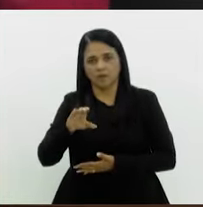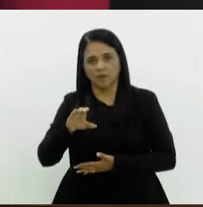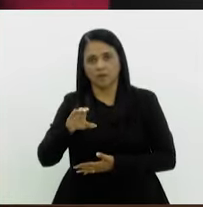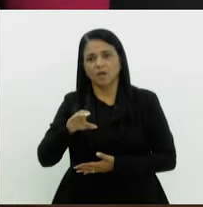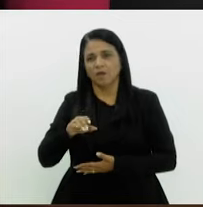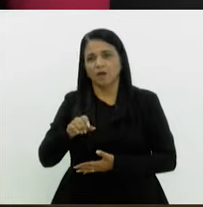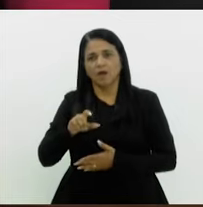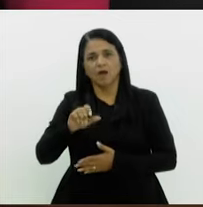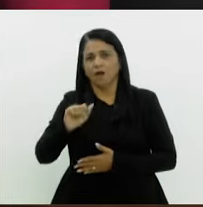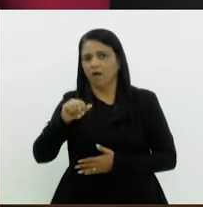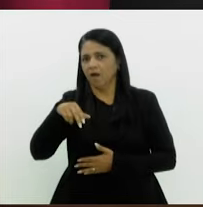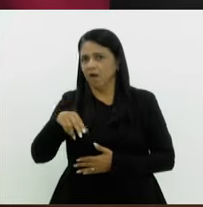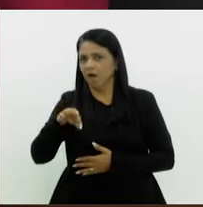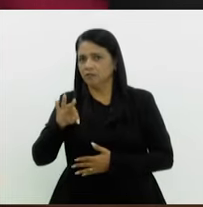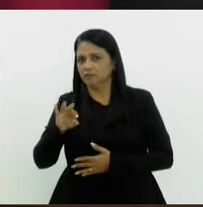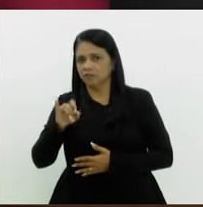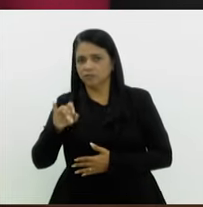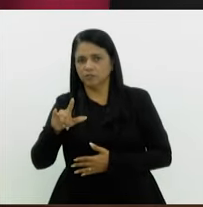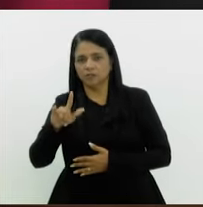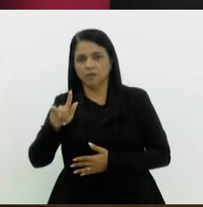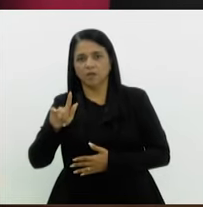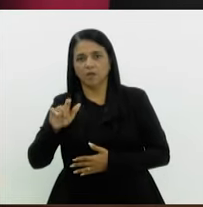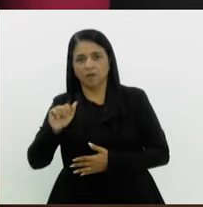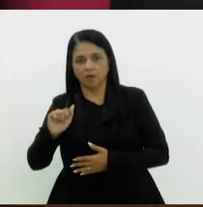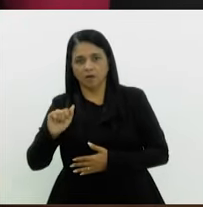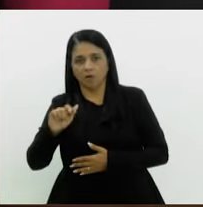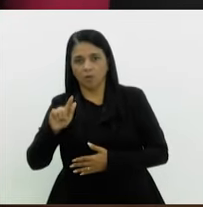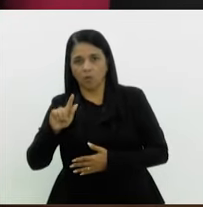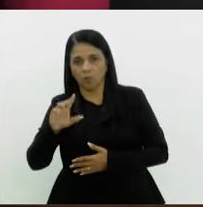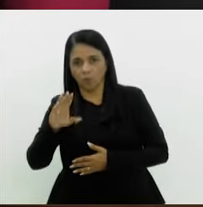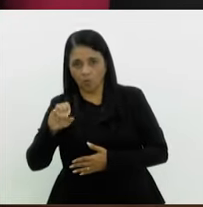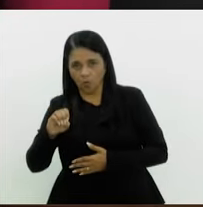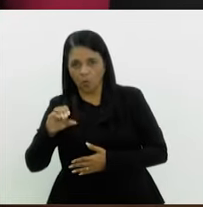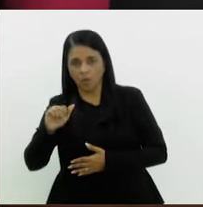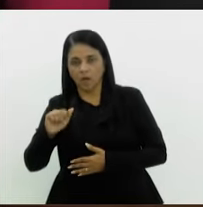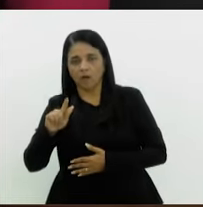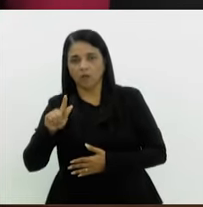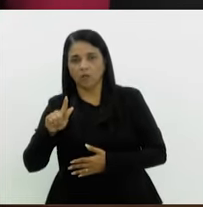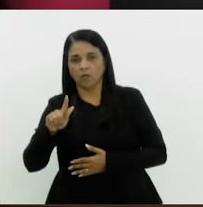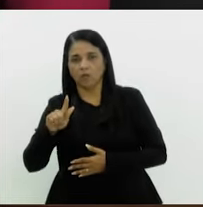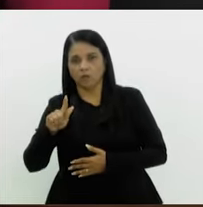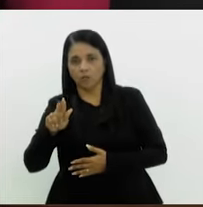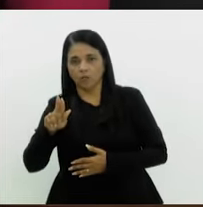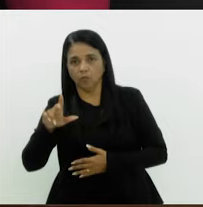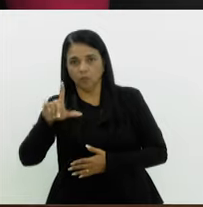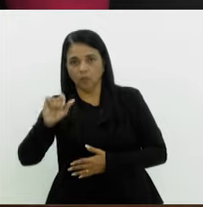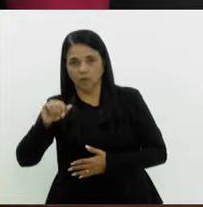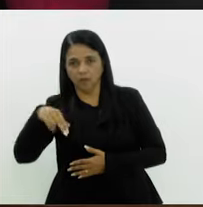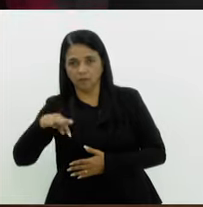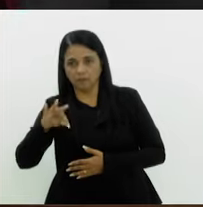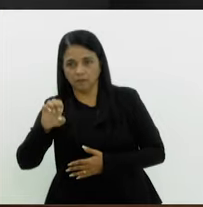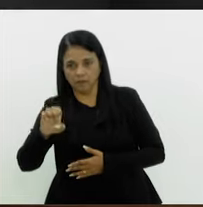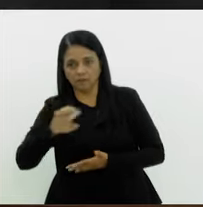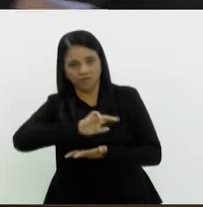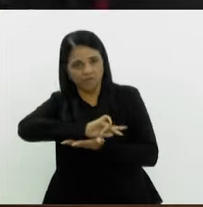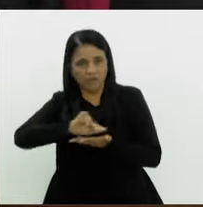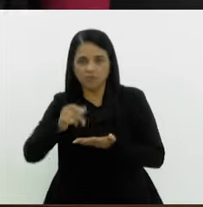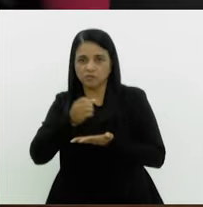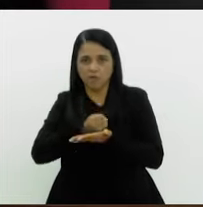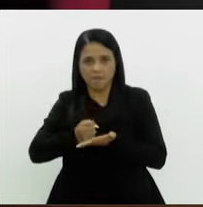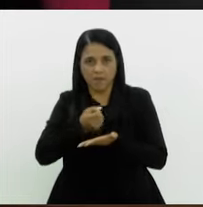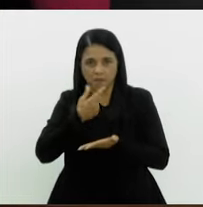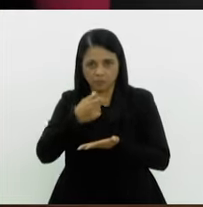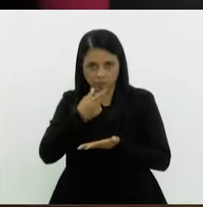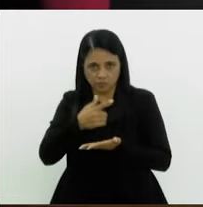Dabigatrana, Apixabana, Edoxabana ou similares para o tratamento convencional de trombose